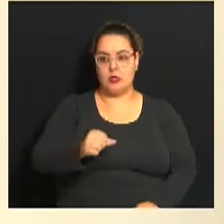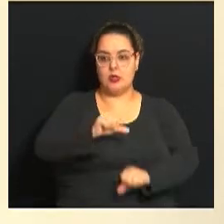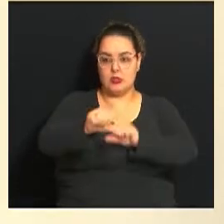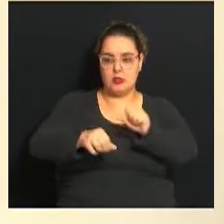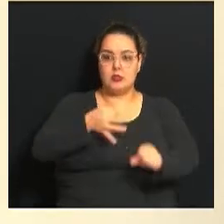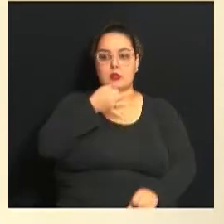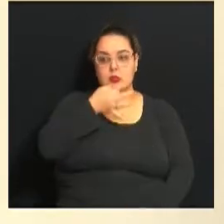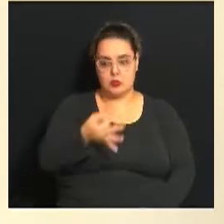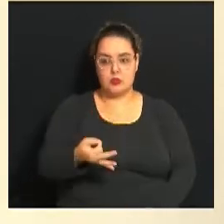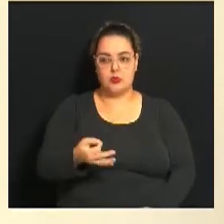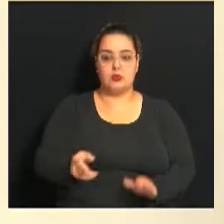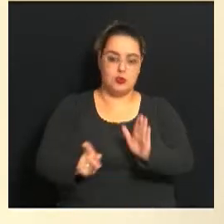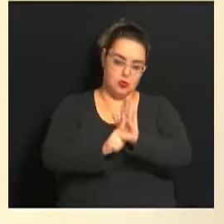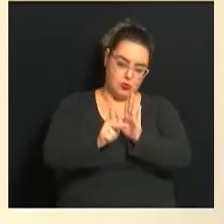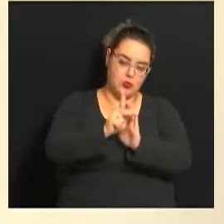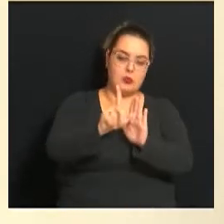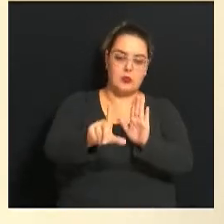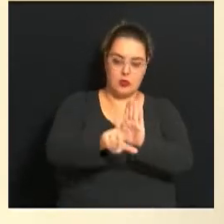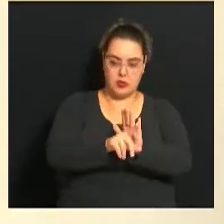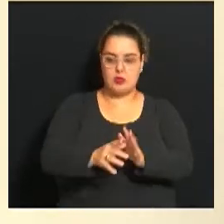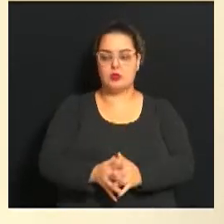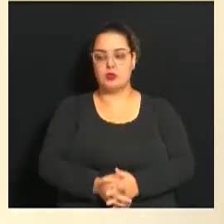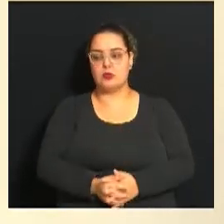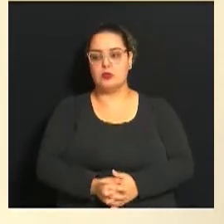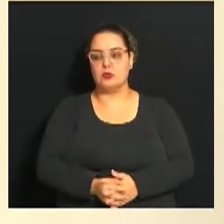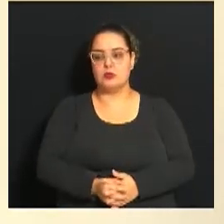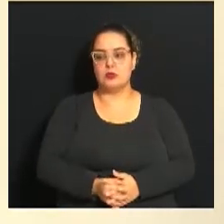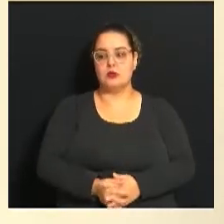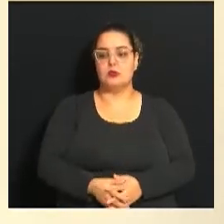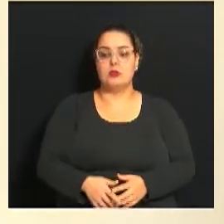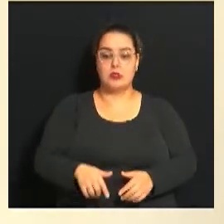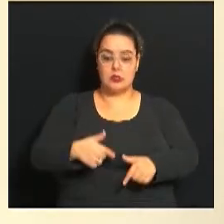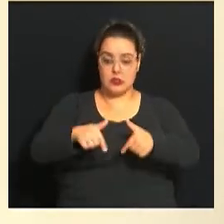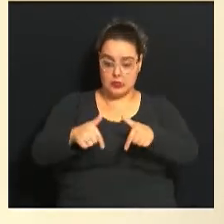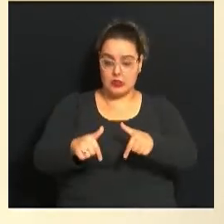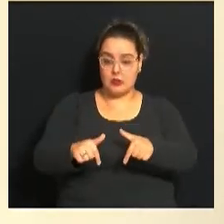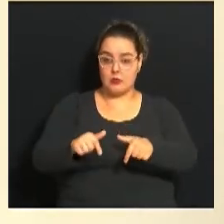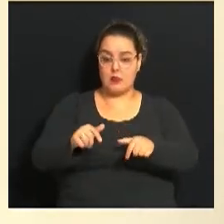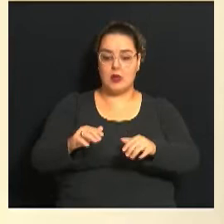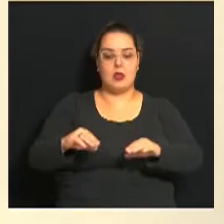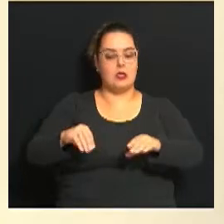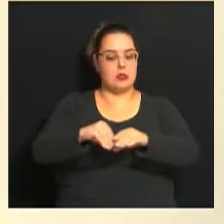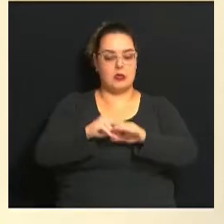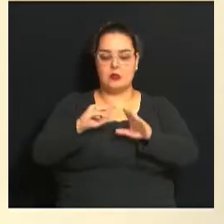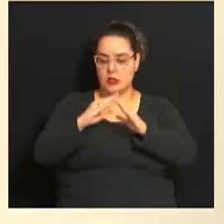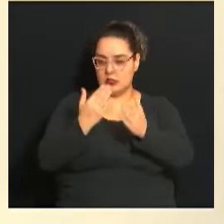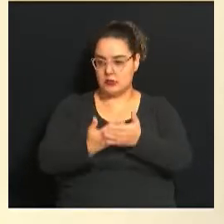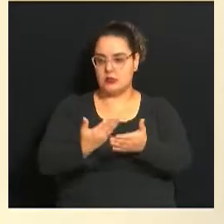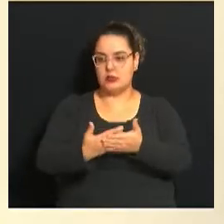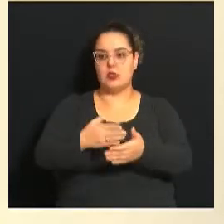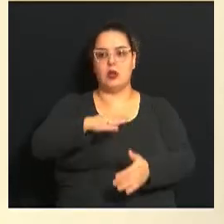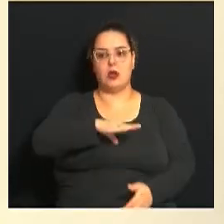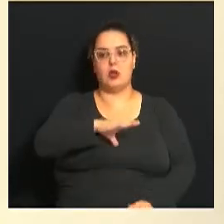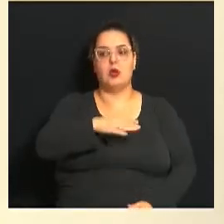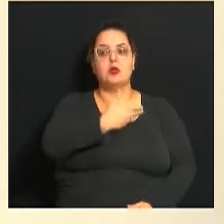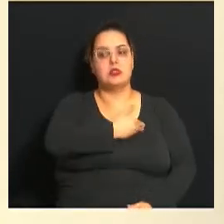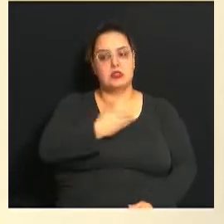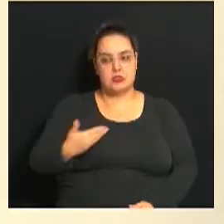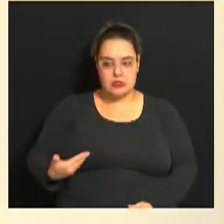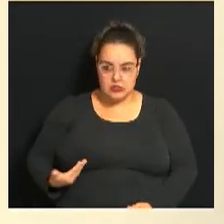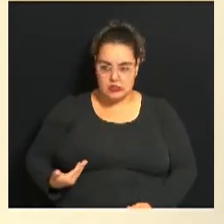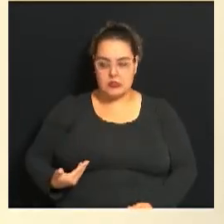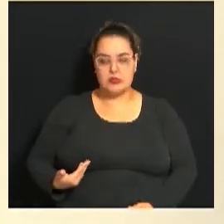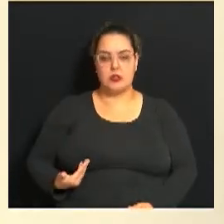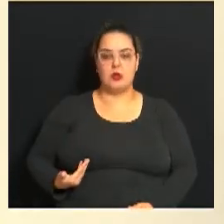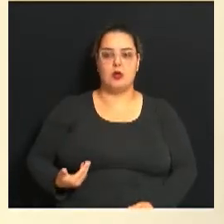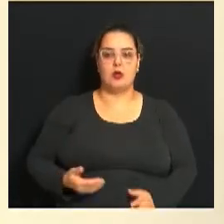num projeto de lei que justamente trabalha com as escolas municipais, as pré-escolas, para que